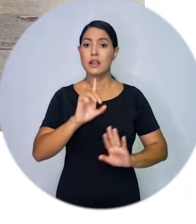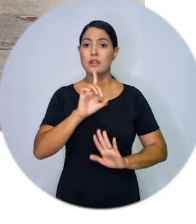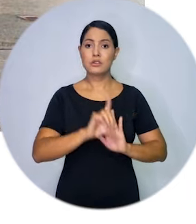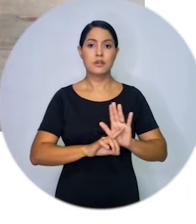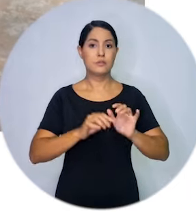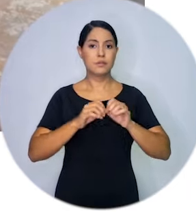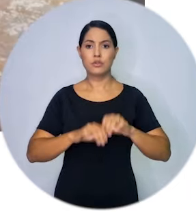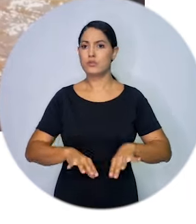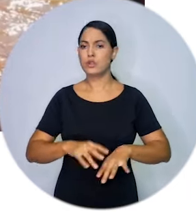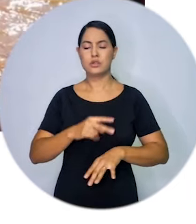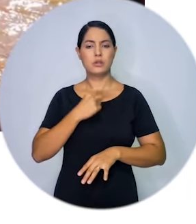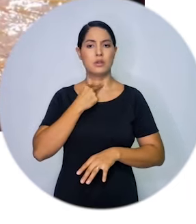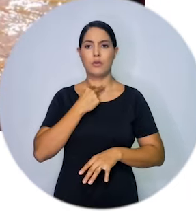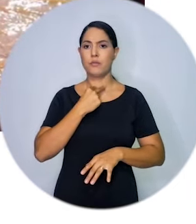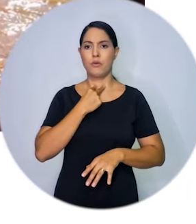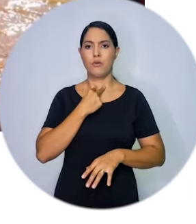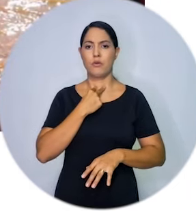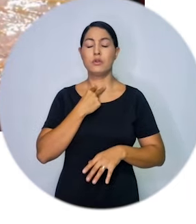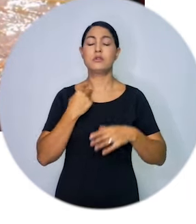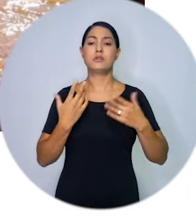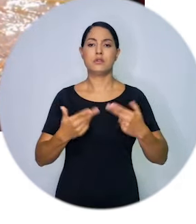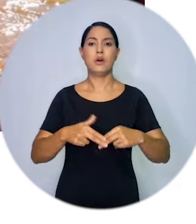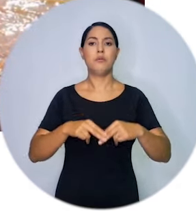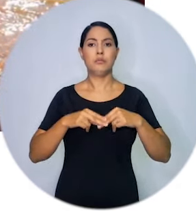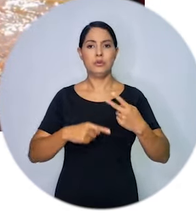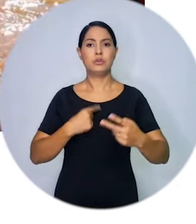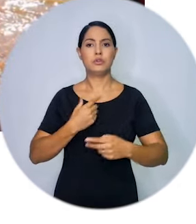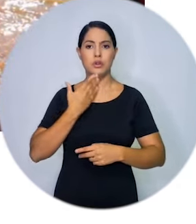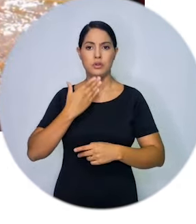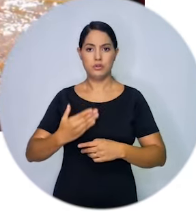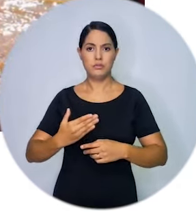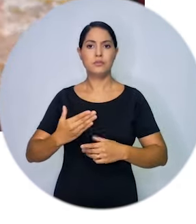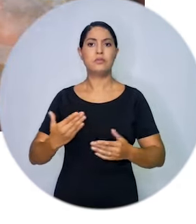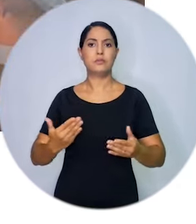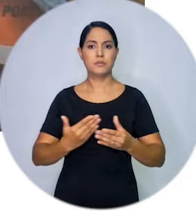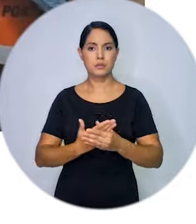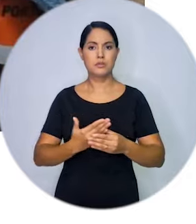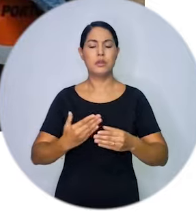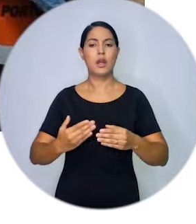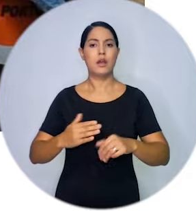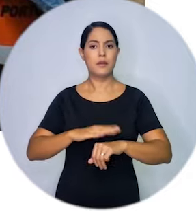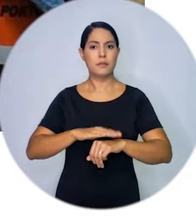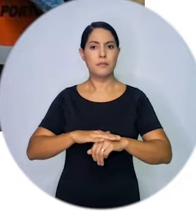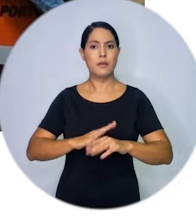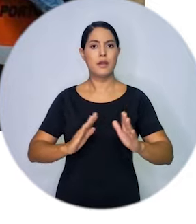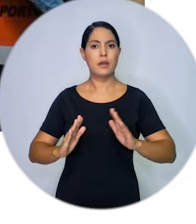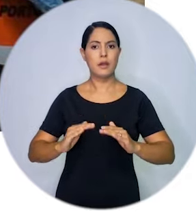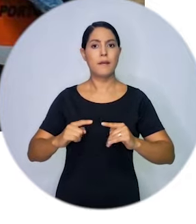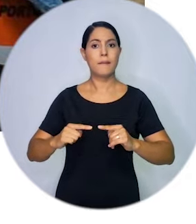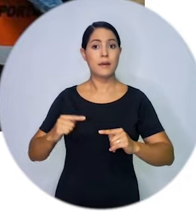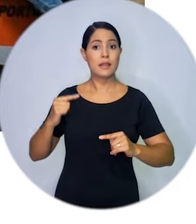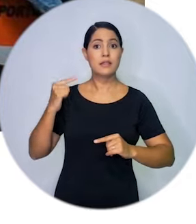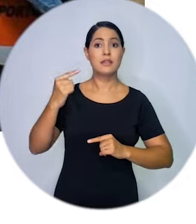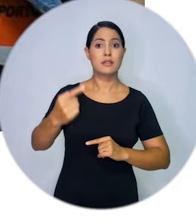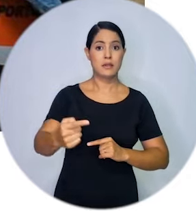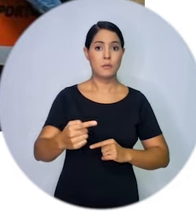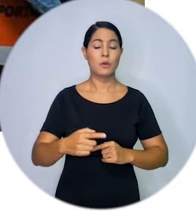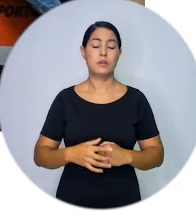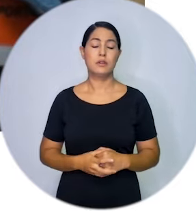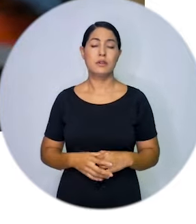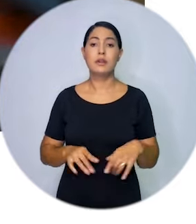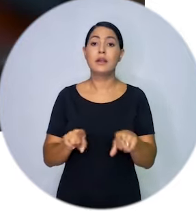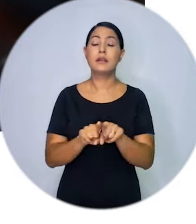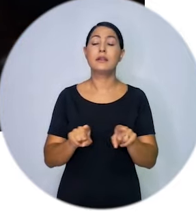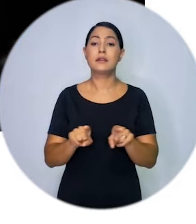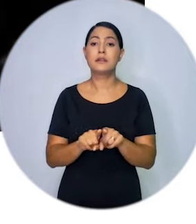não tenha os seus direitos perecidos em razão dessa catástrofe natural. E por conta disso, a OAB foi ao CNJ,